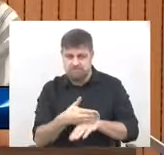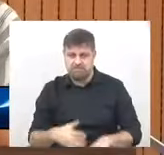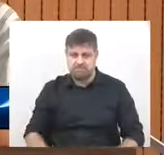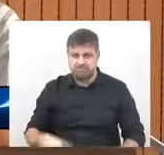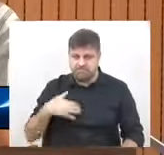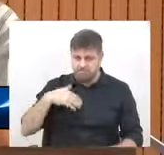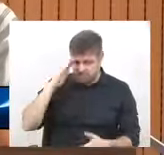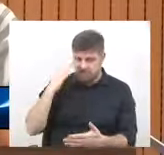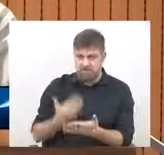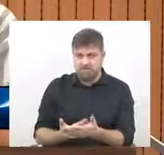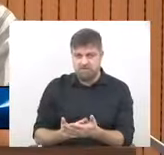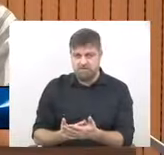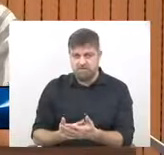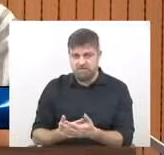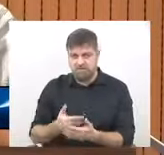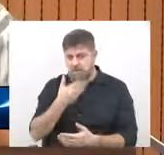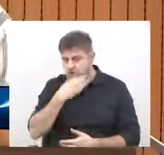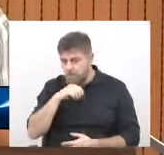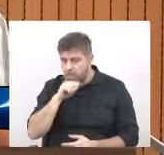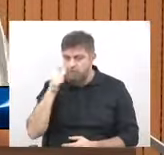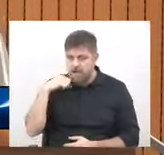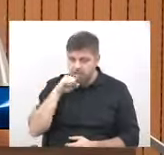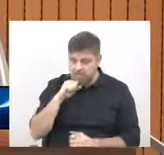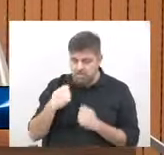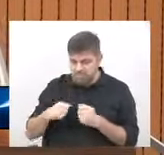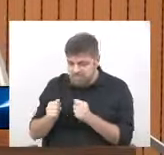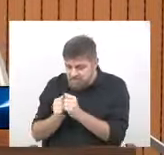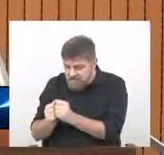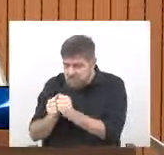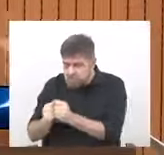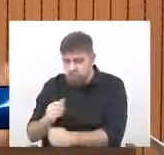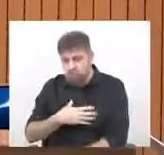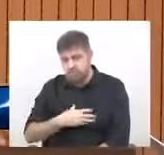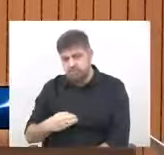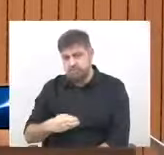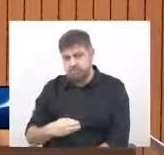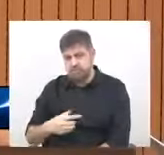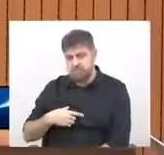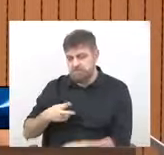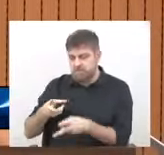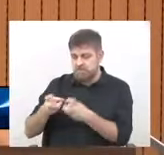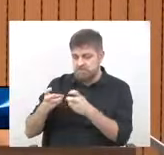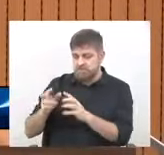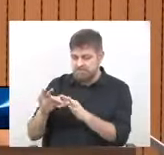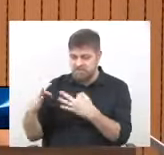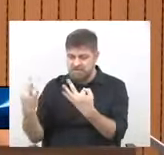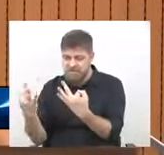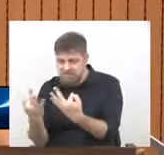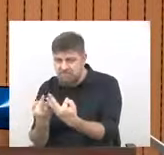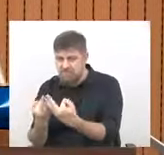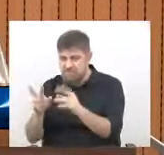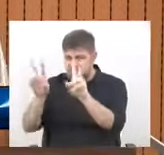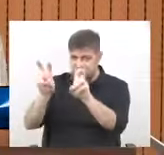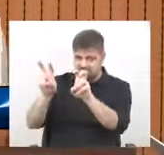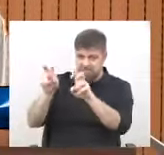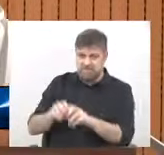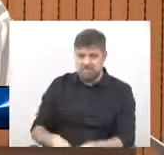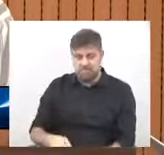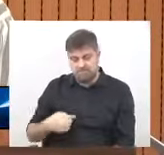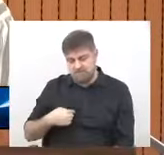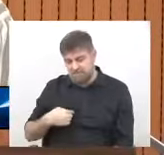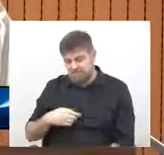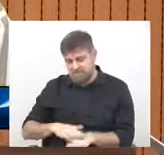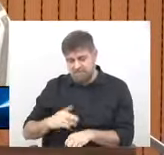deveriam ter mais tempo com os pais. Eu acredito que é uma questão... Eu vejo muita gente discutir a questão da família, horas. Para mim, uma das questões